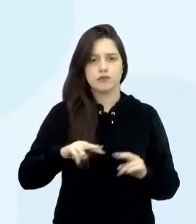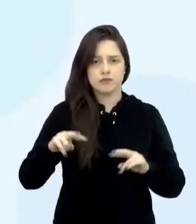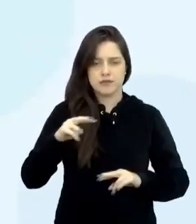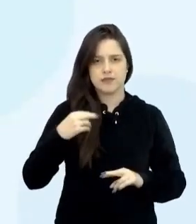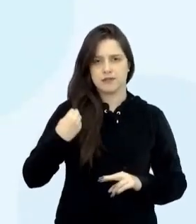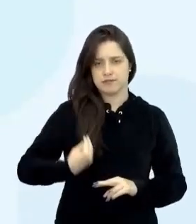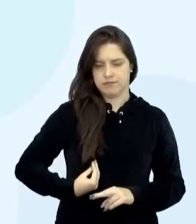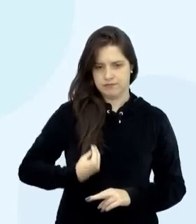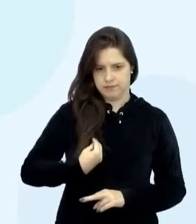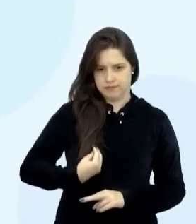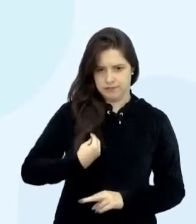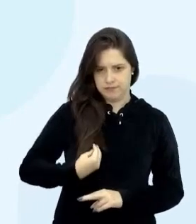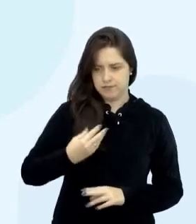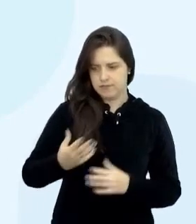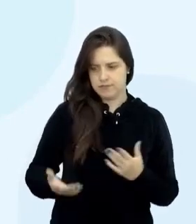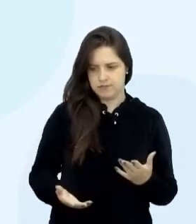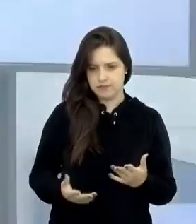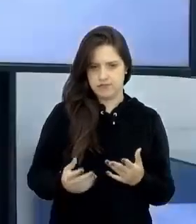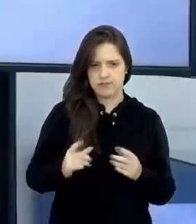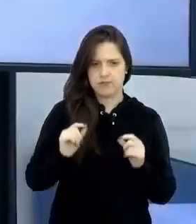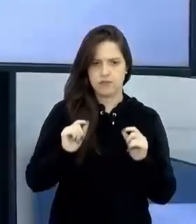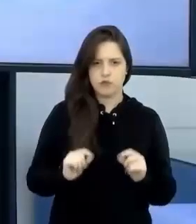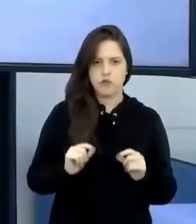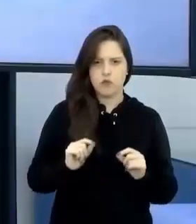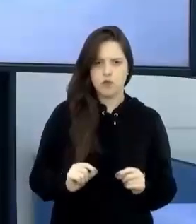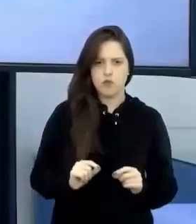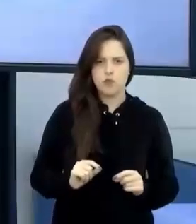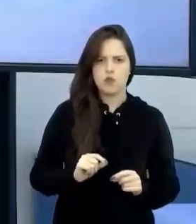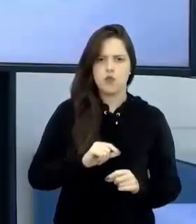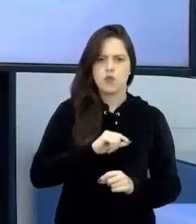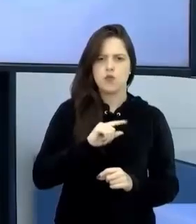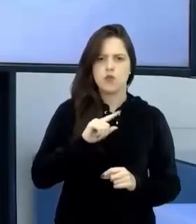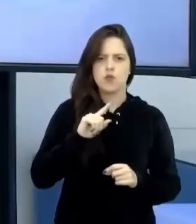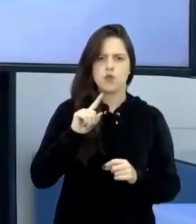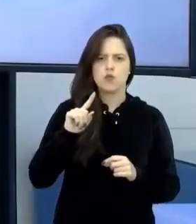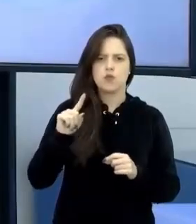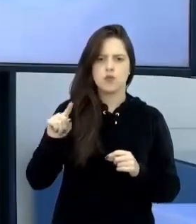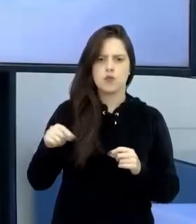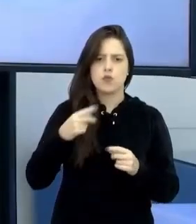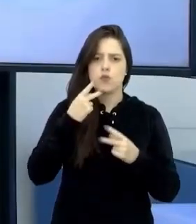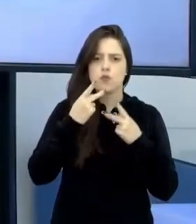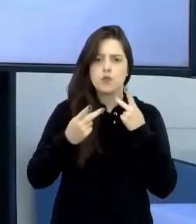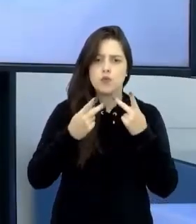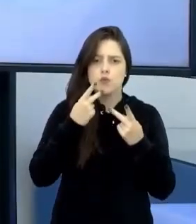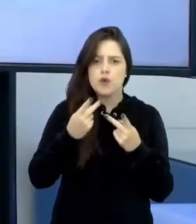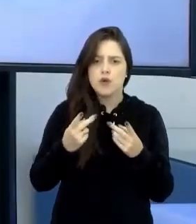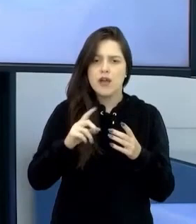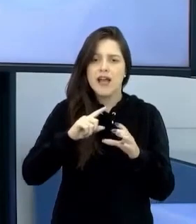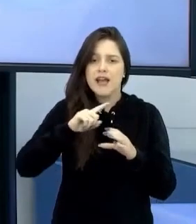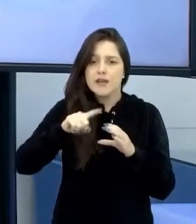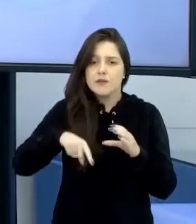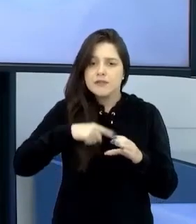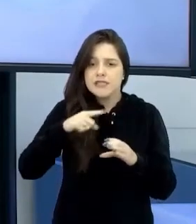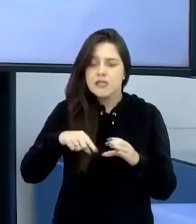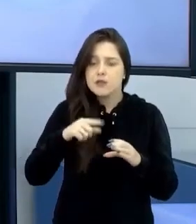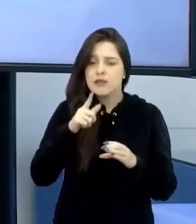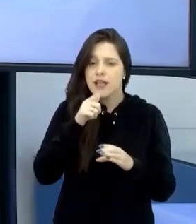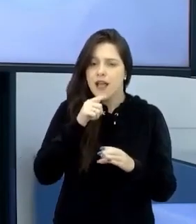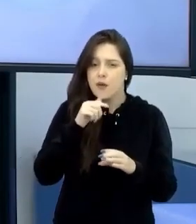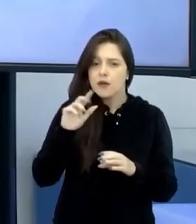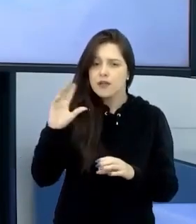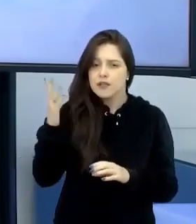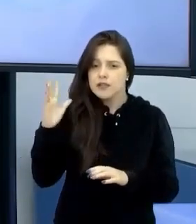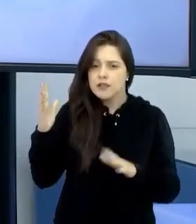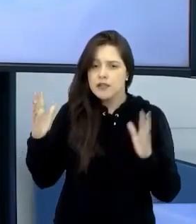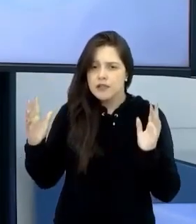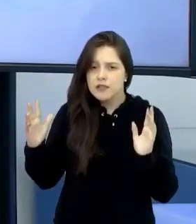Então, quando nós falamos de ciclos biogeoquímicos da água, nós estamos falando do ciclo da água na natureza, que é um ciclo